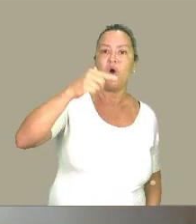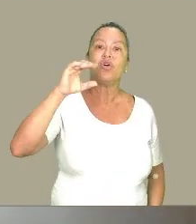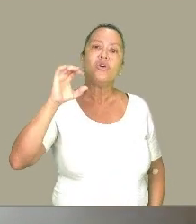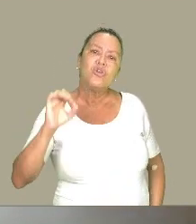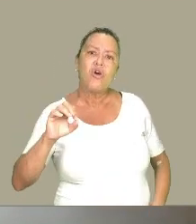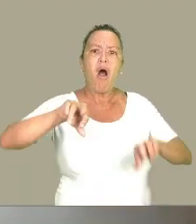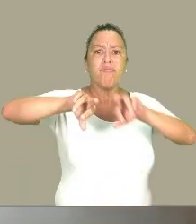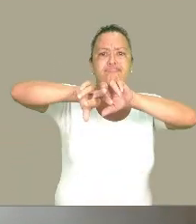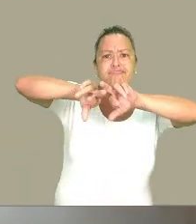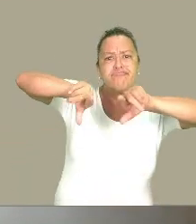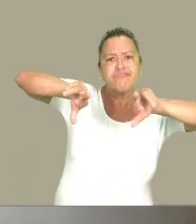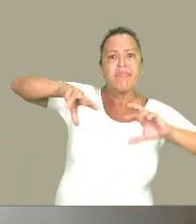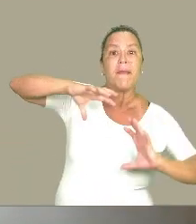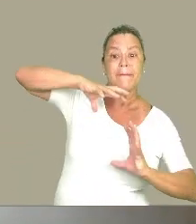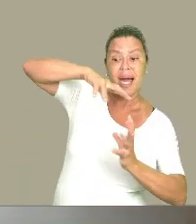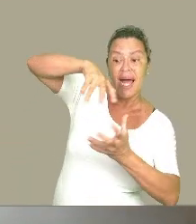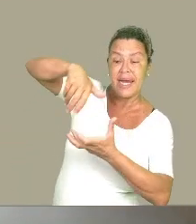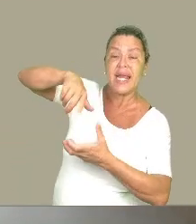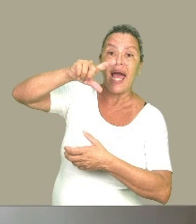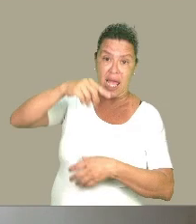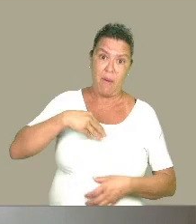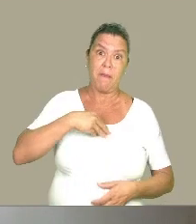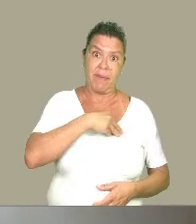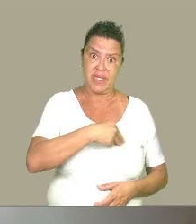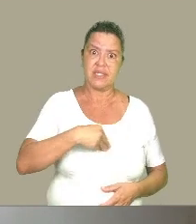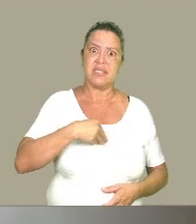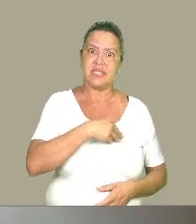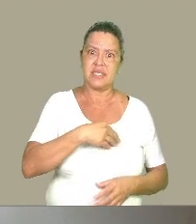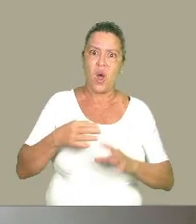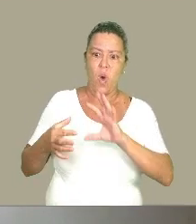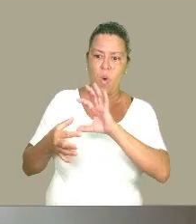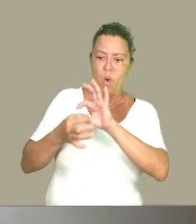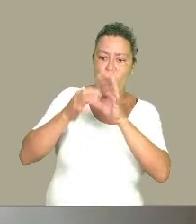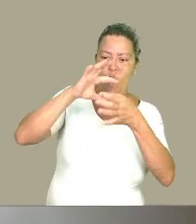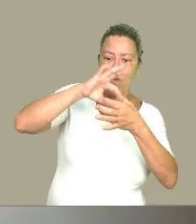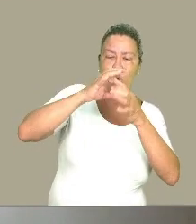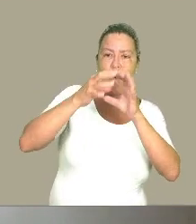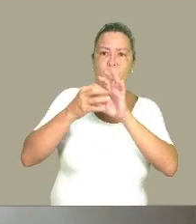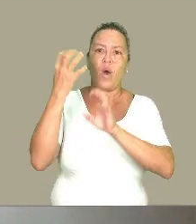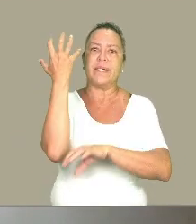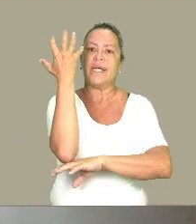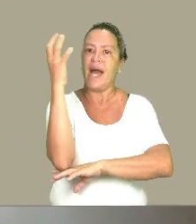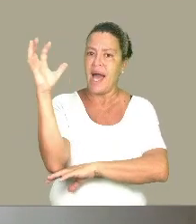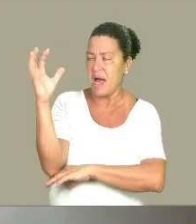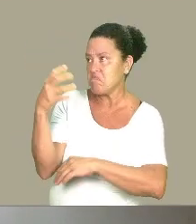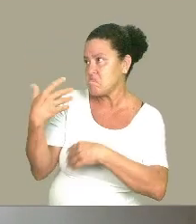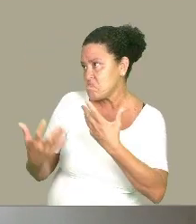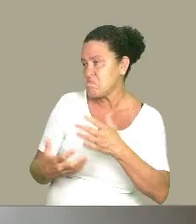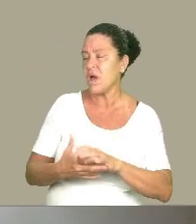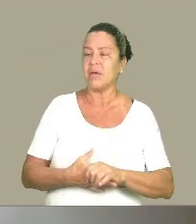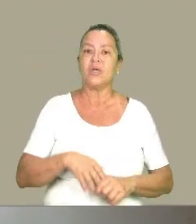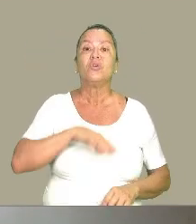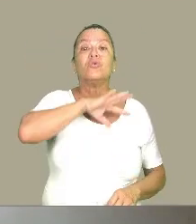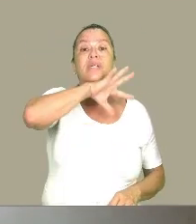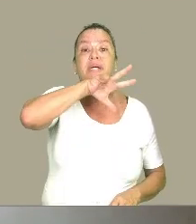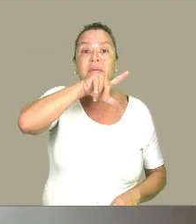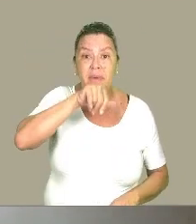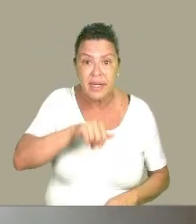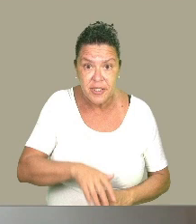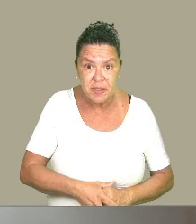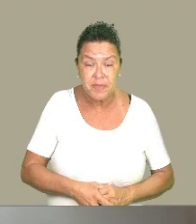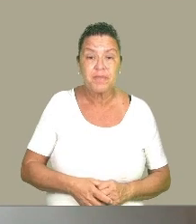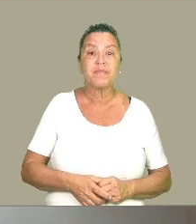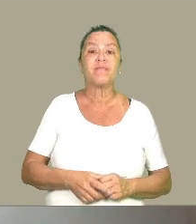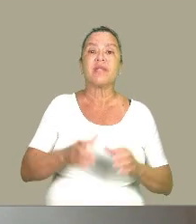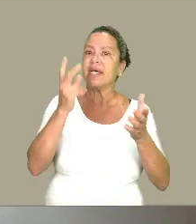uma missão conjunta da união das árvores. Os animais andam